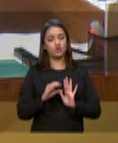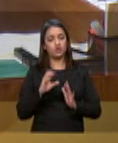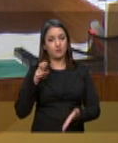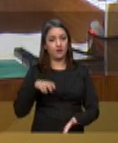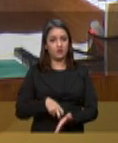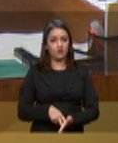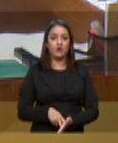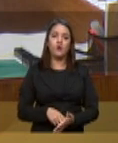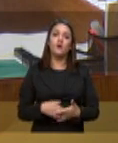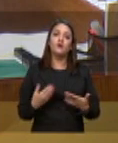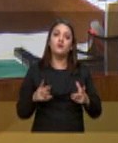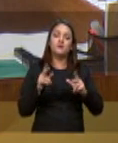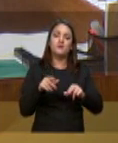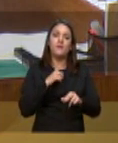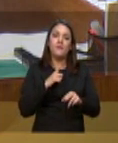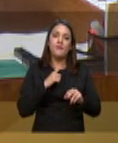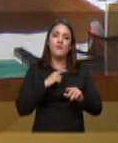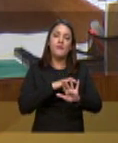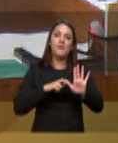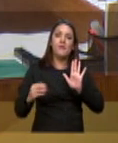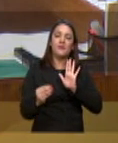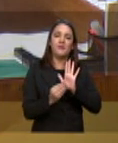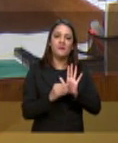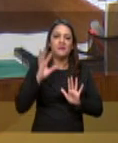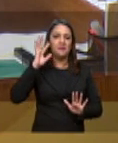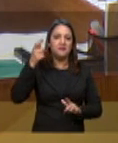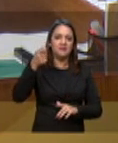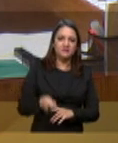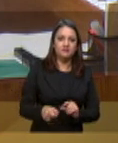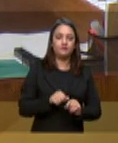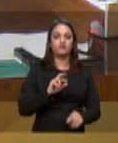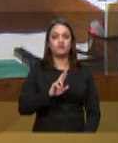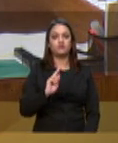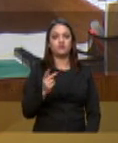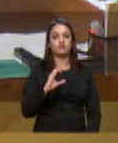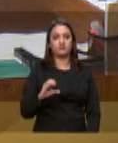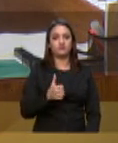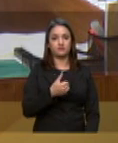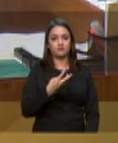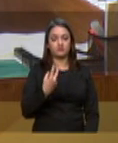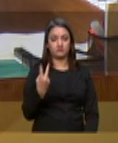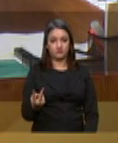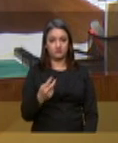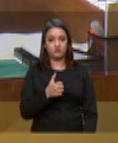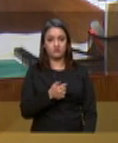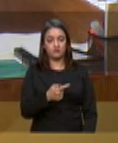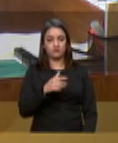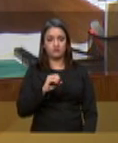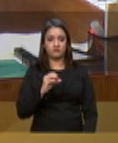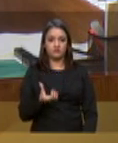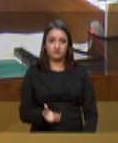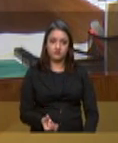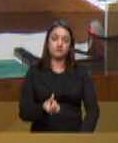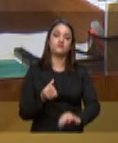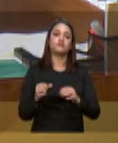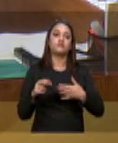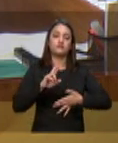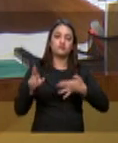ADI 4980, requerente PGR. No RHC 132.766, STF julga ação sobre se é